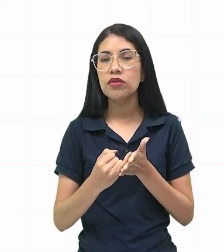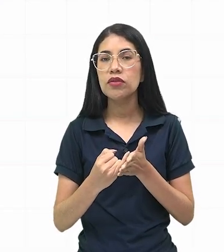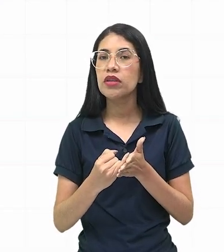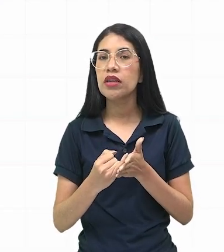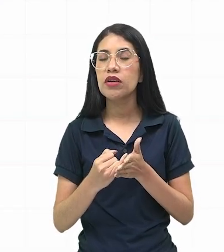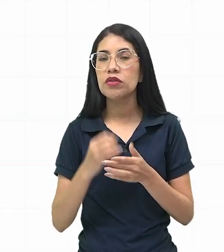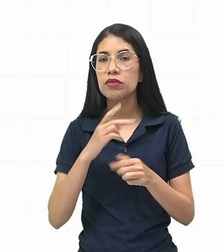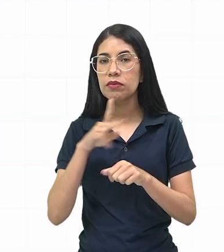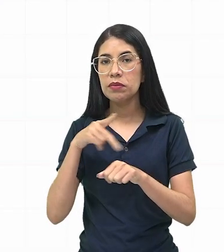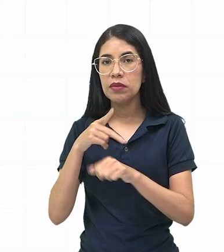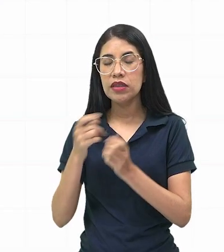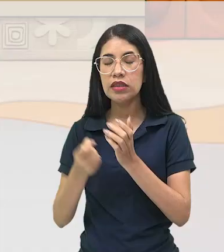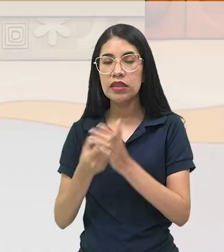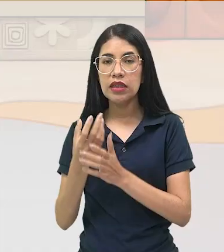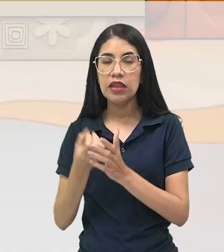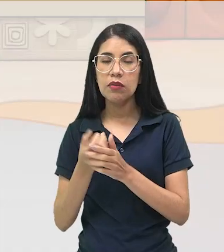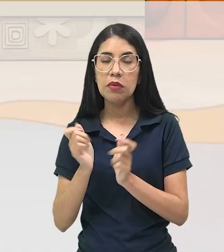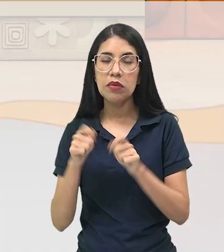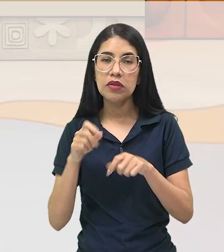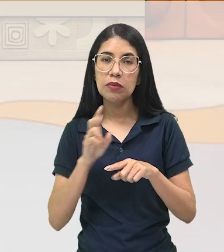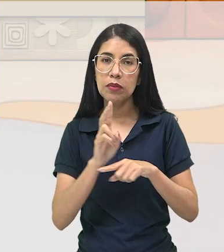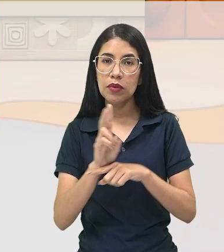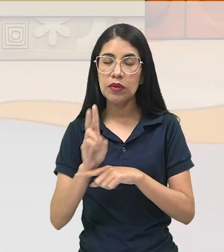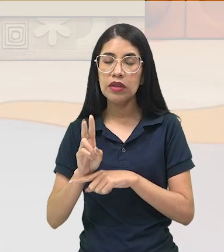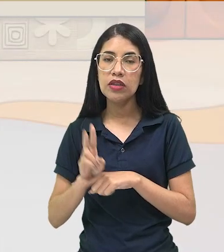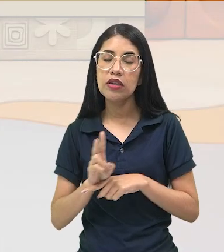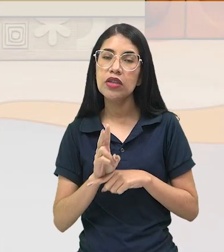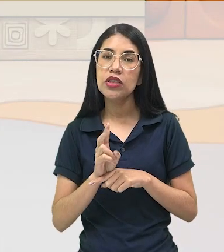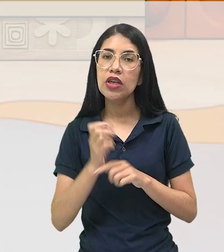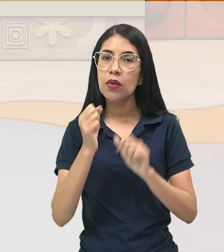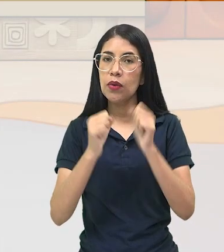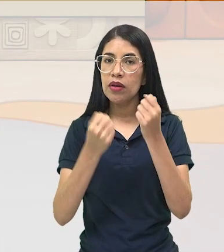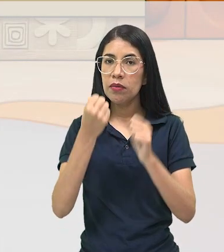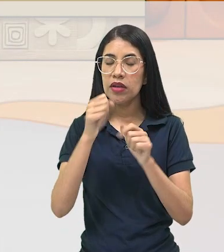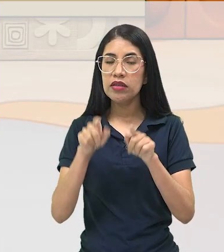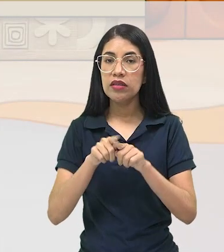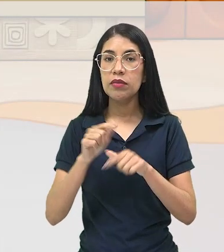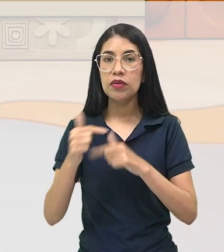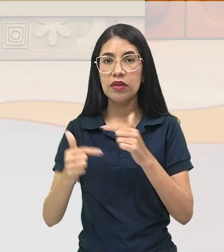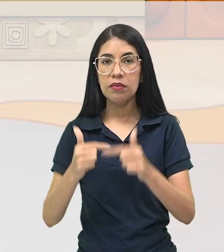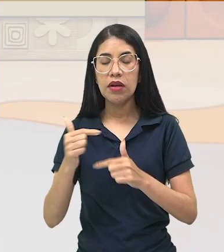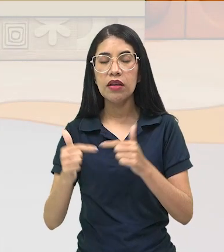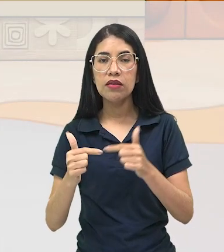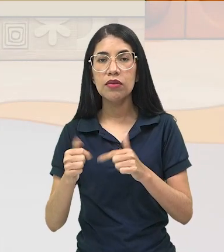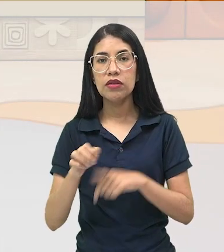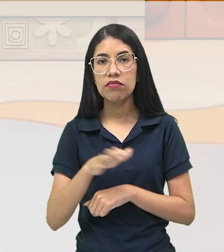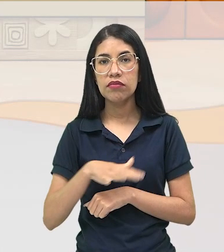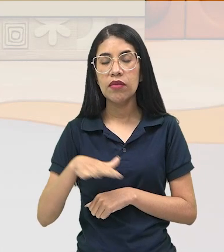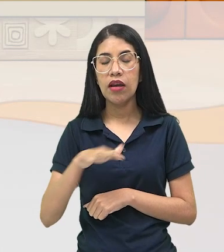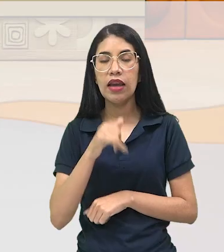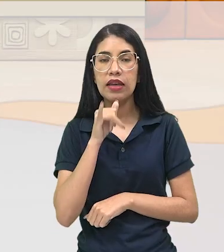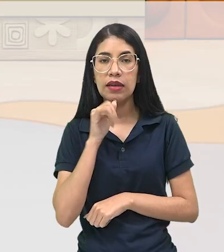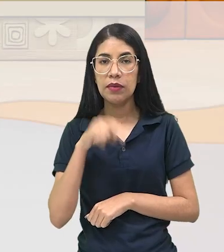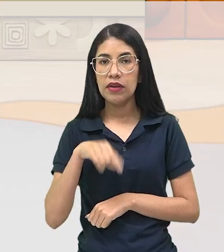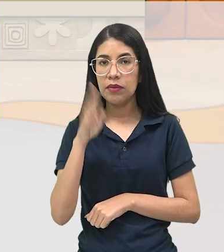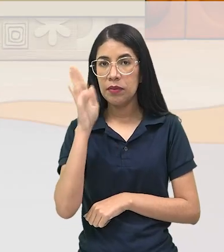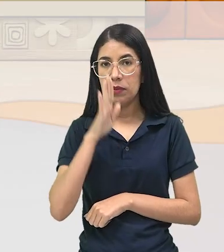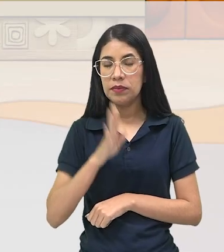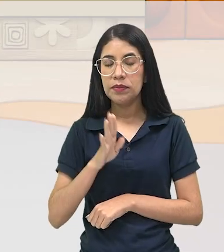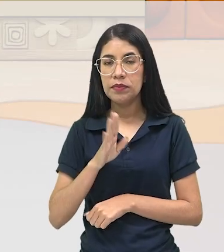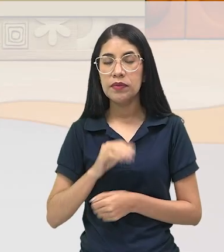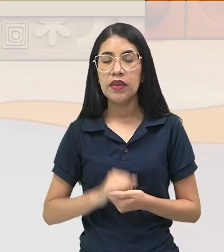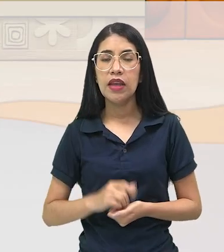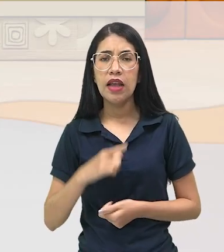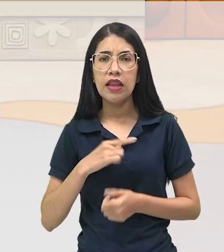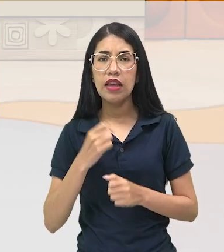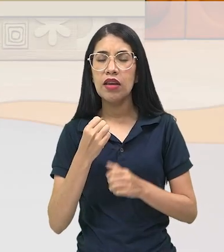criados pelos países para protegerem a sua indústria e os empregos dentro do nosso território. Vou pegar o caso do Brasil. Um exemplo, aqui no